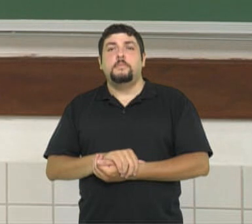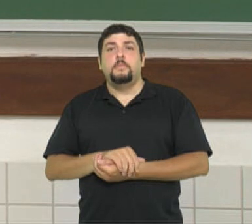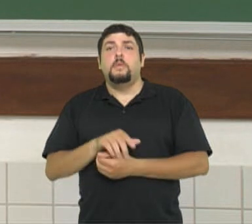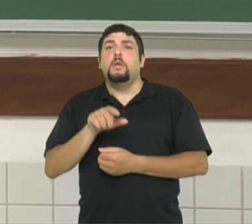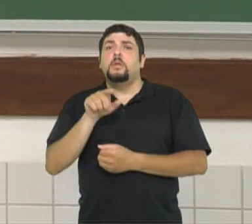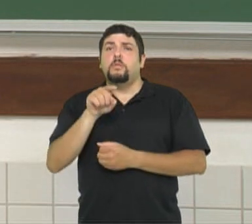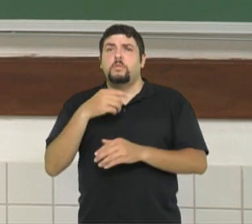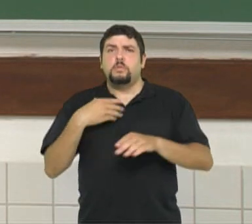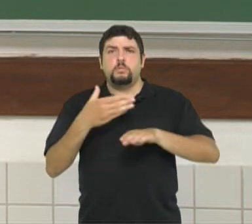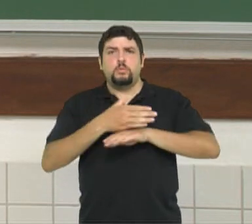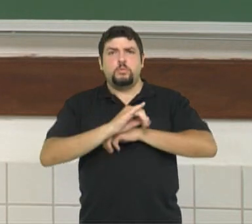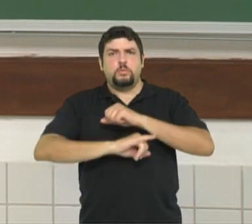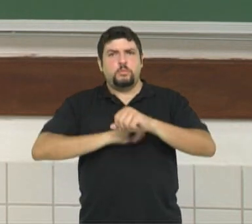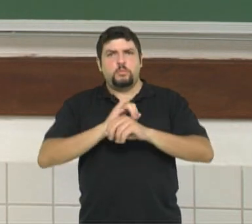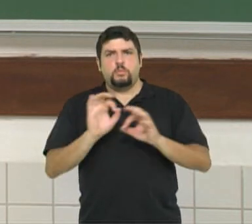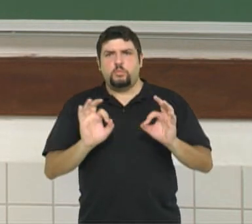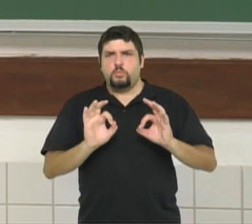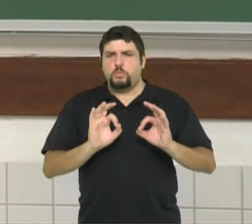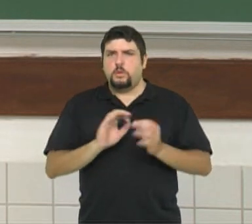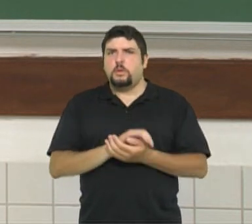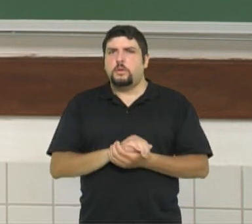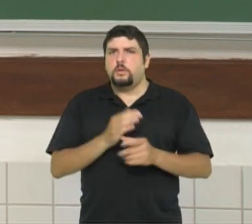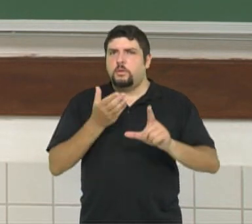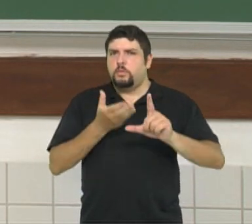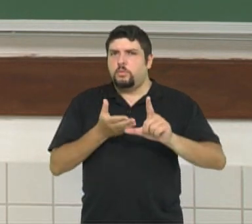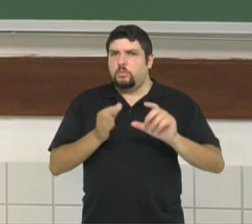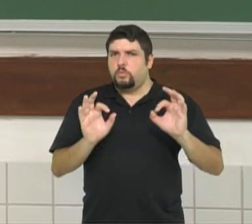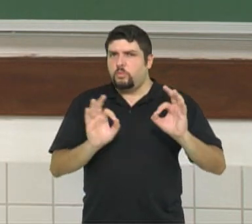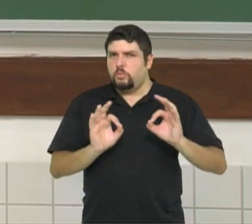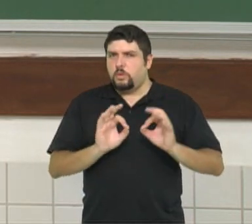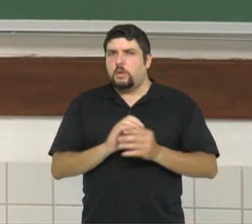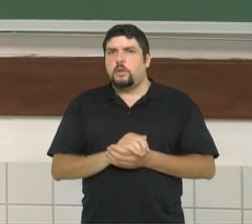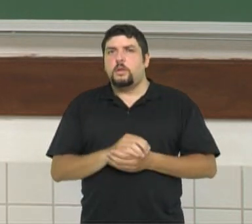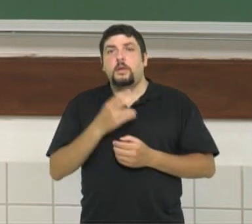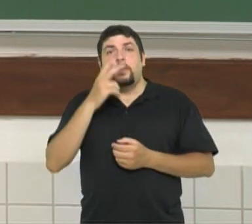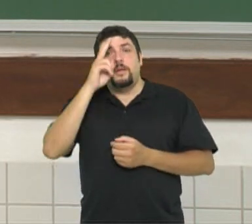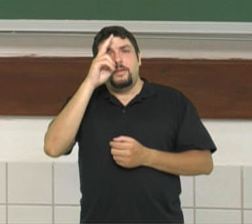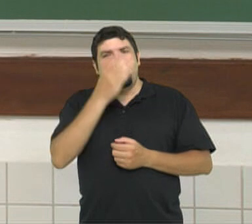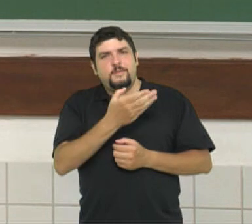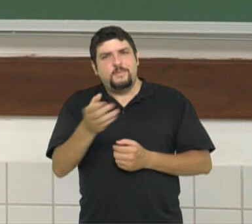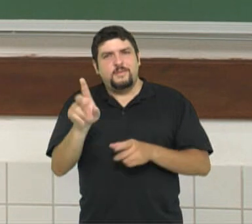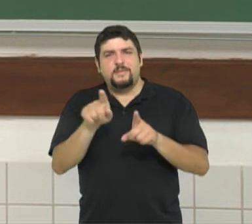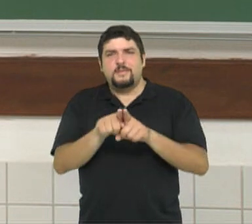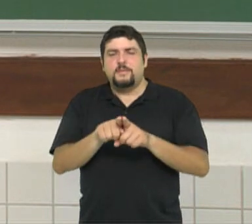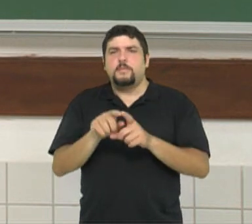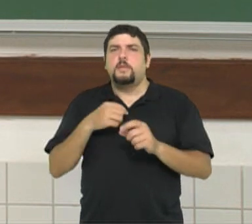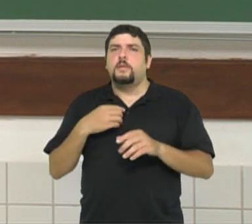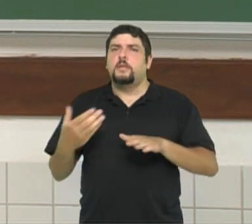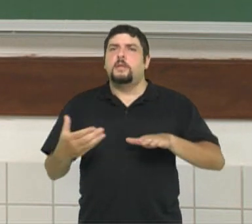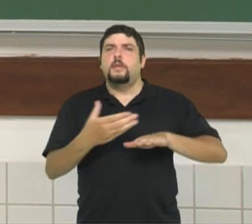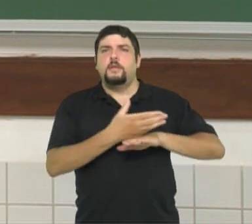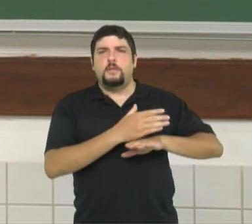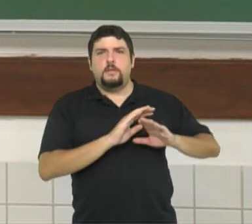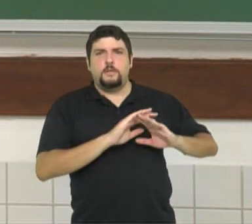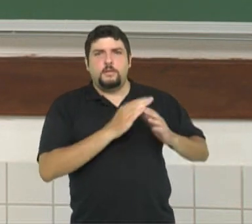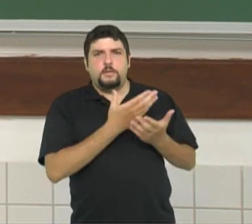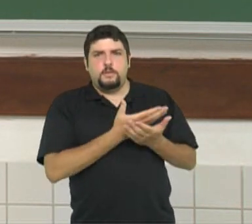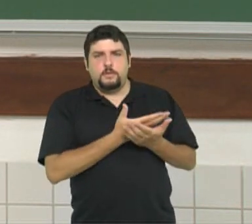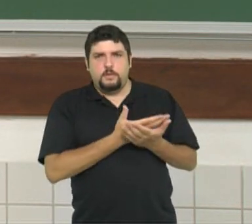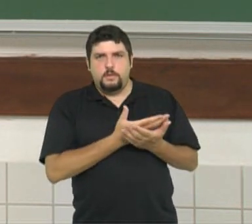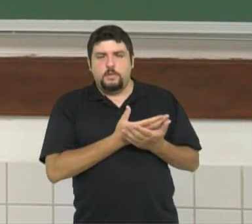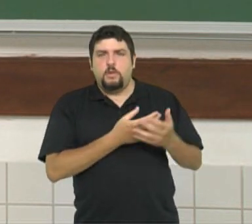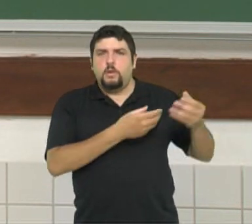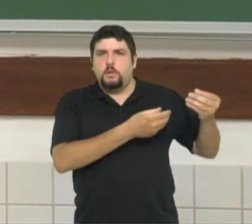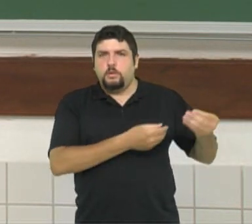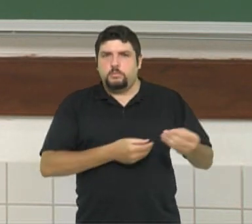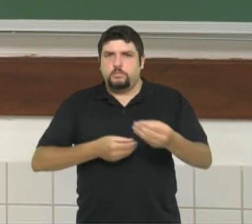conseguindo acessar as atividades do Classroom? Lembramos de você também. Vá até a escola que você estuda, pegue